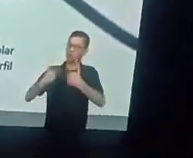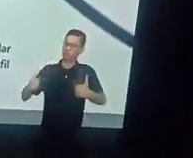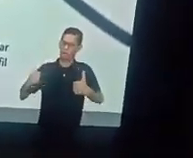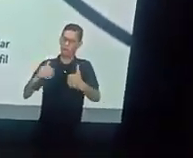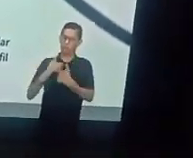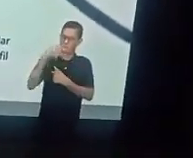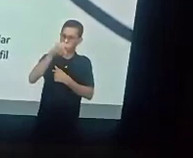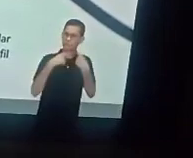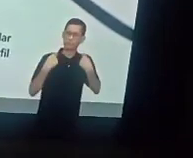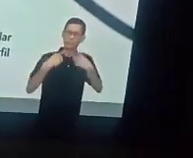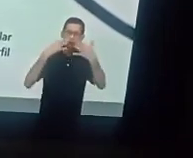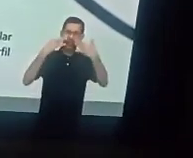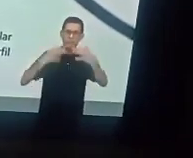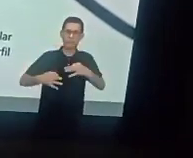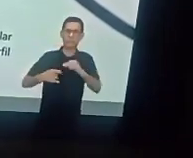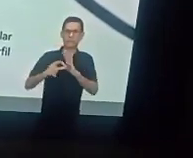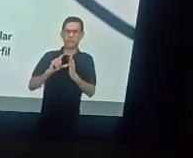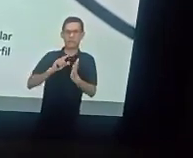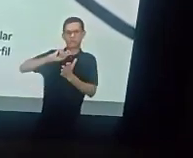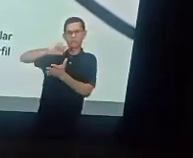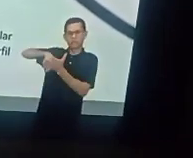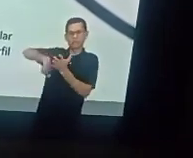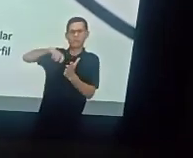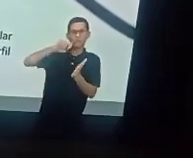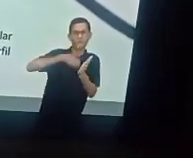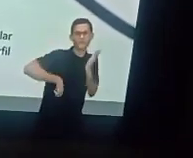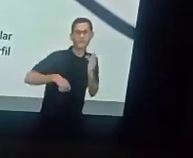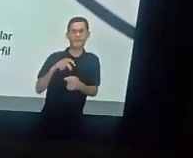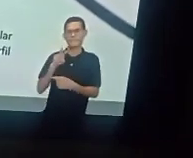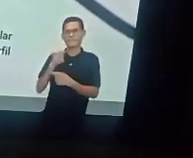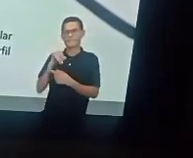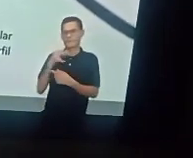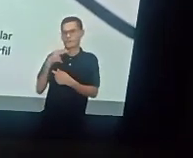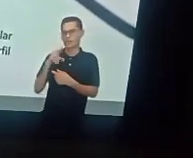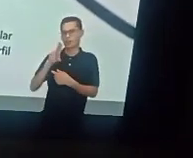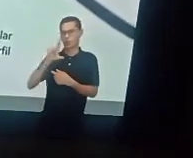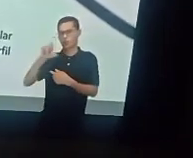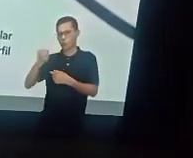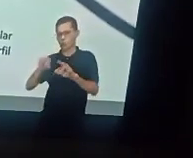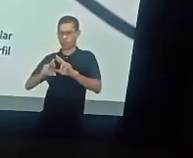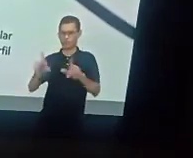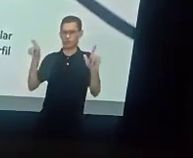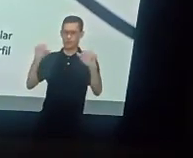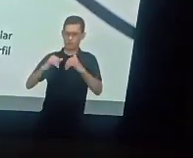sempre realizar a inscrição nos 2 vínculos. E quem precisa se inscrever?